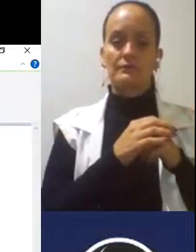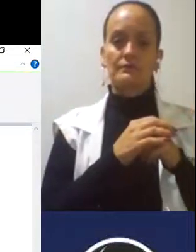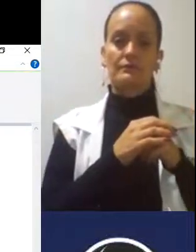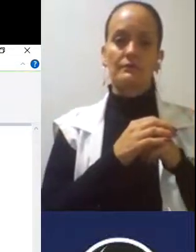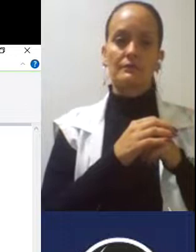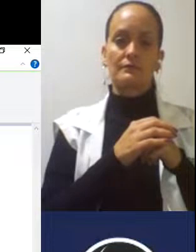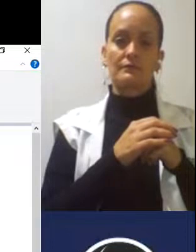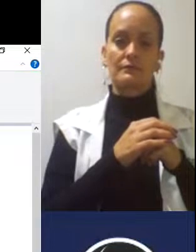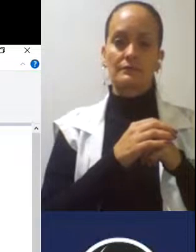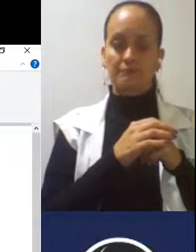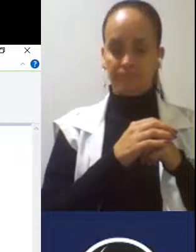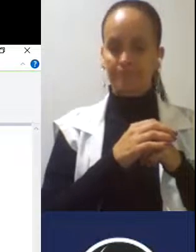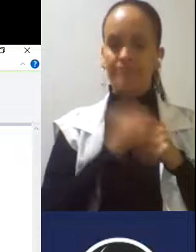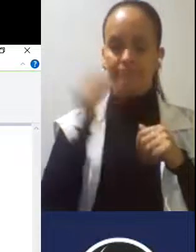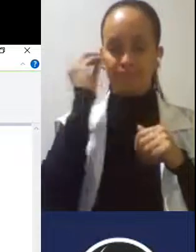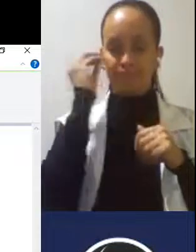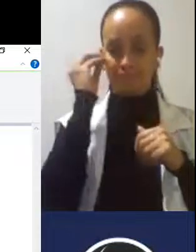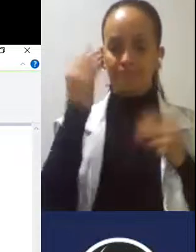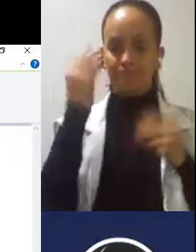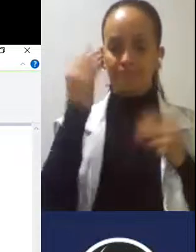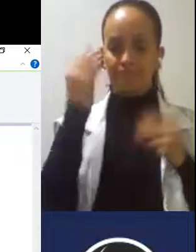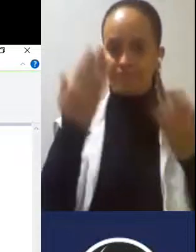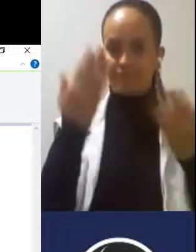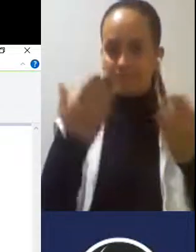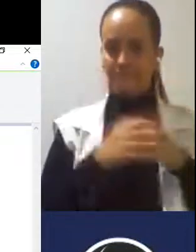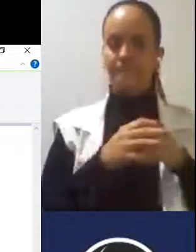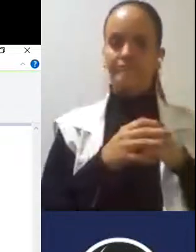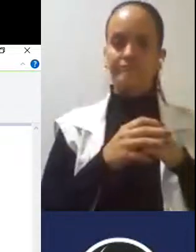Paralelo. E aqui a gente tem